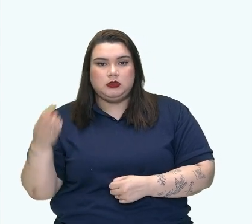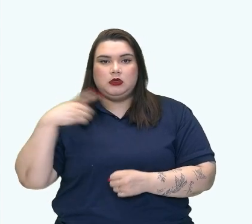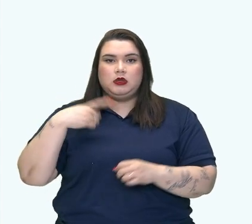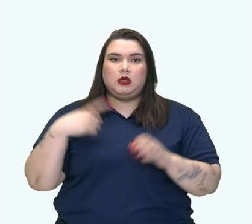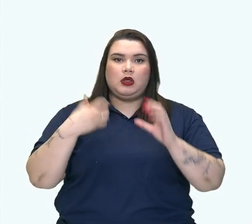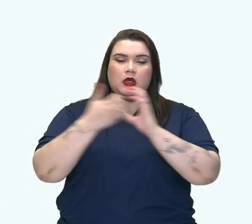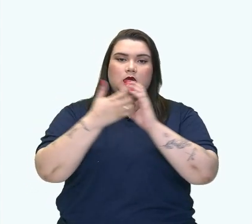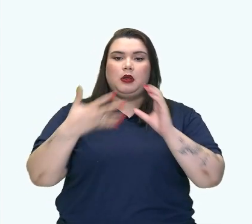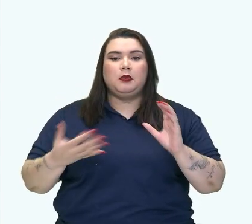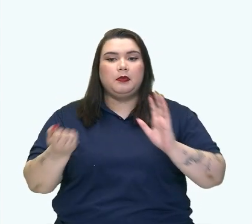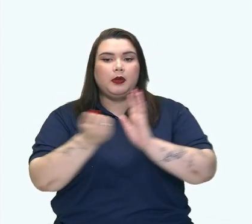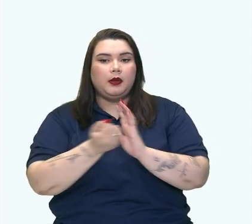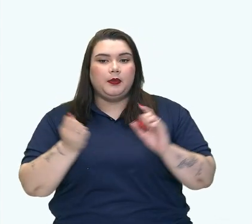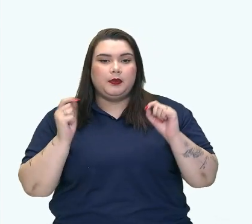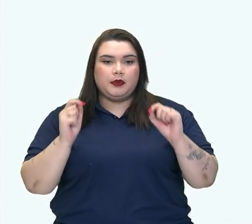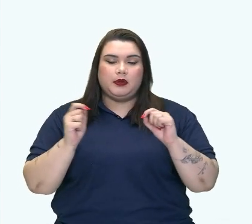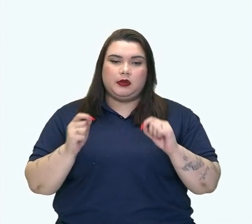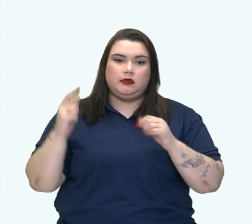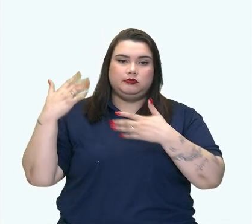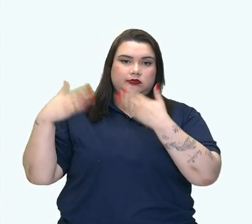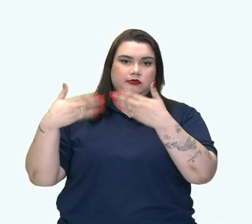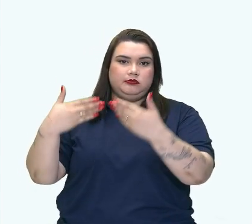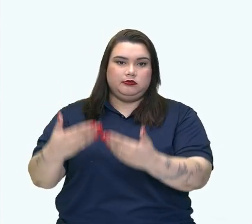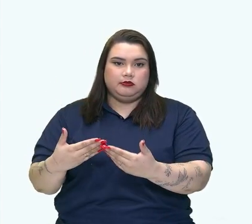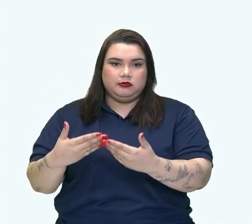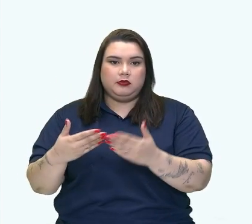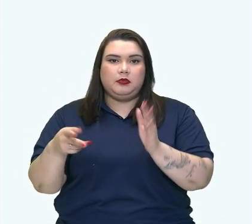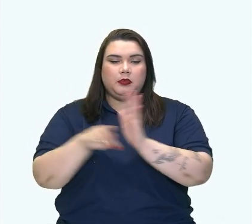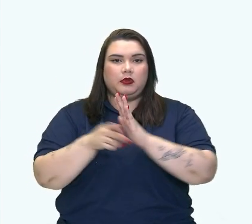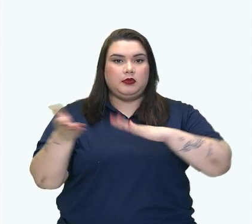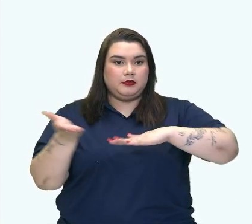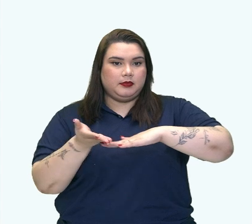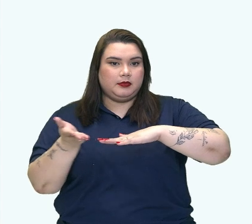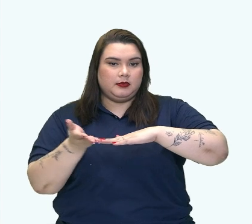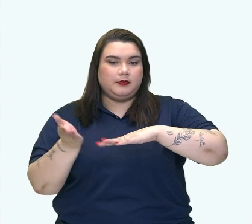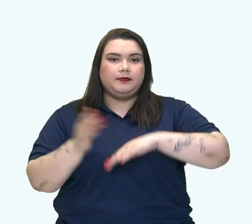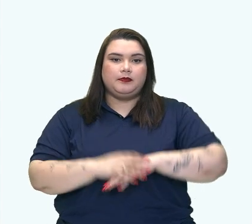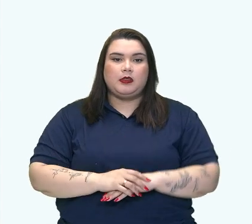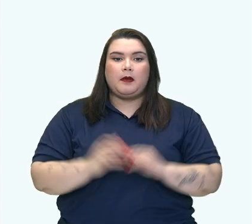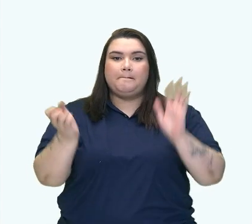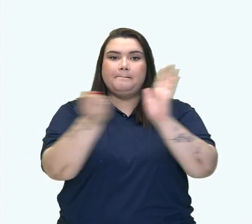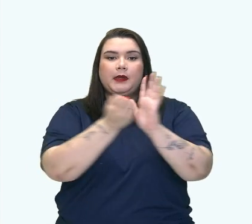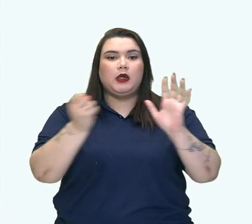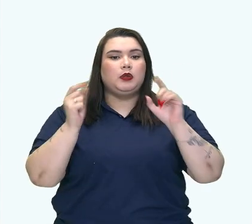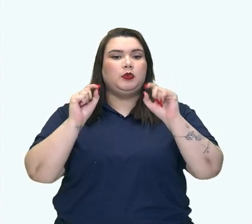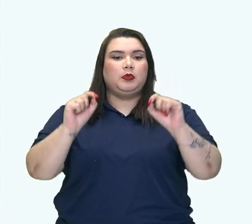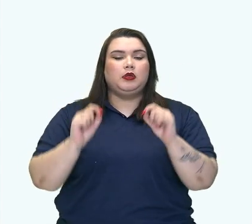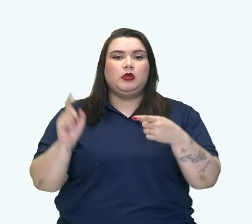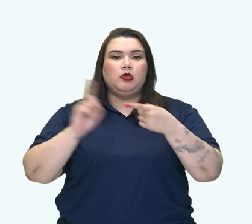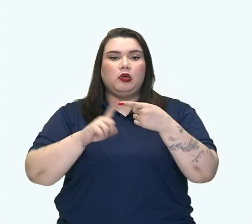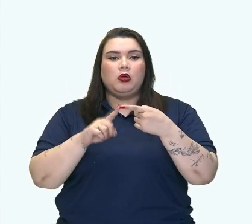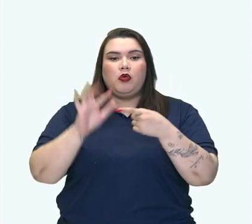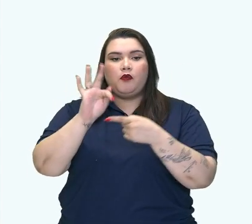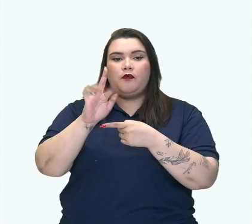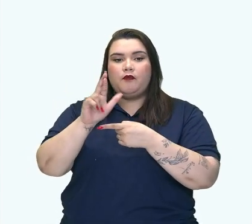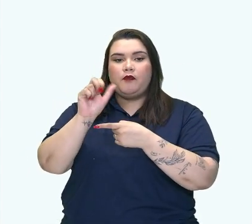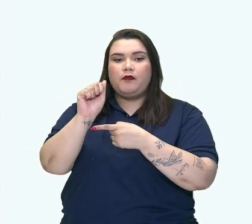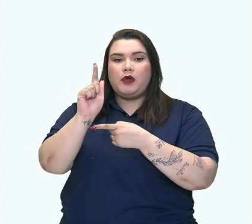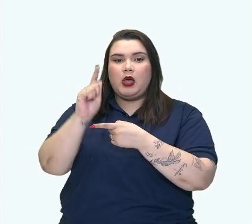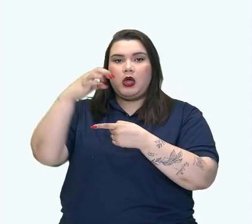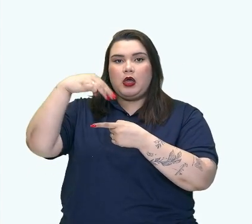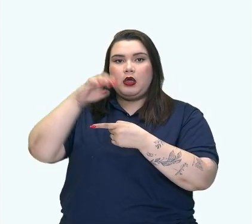vai seguindo até tendências contemporâneas. Então vai ser marcado por fragmentação narrativa. Então vai